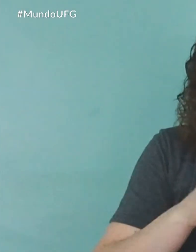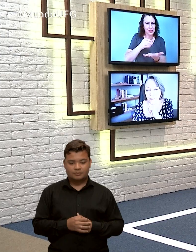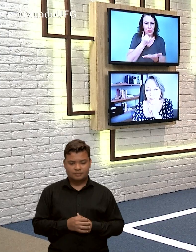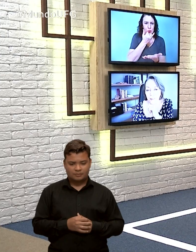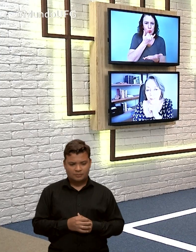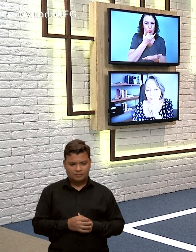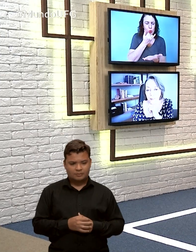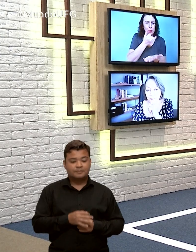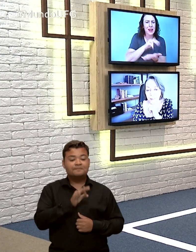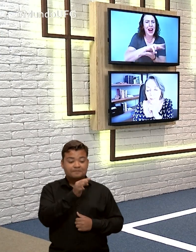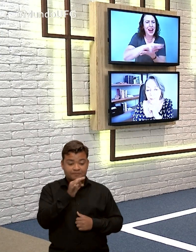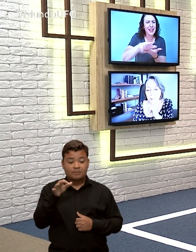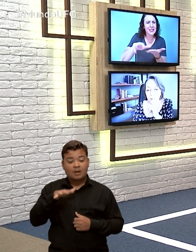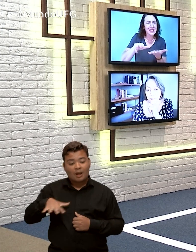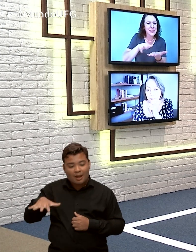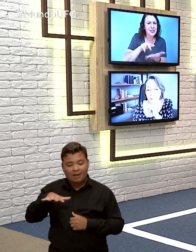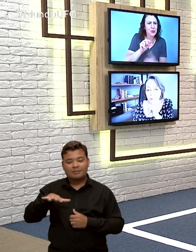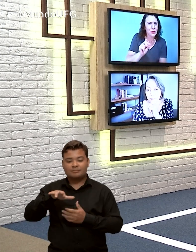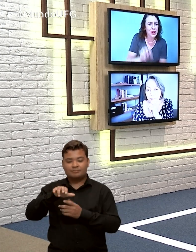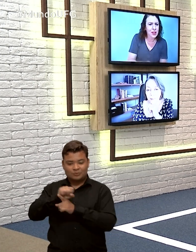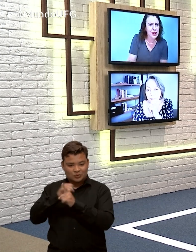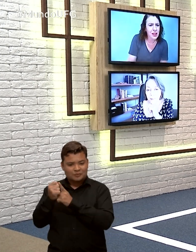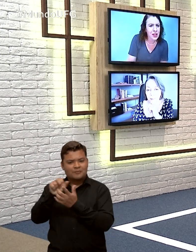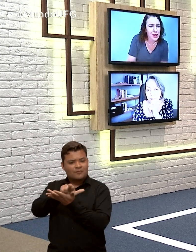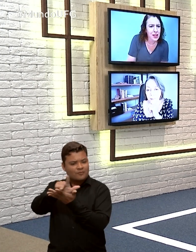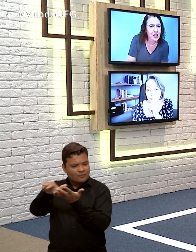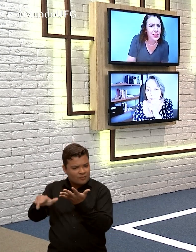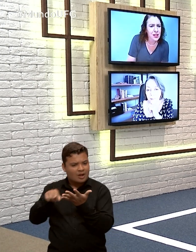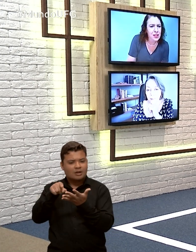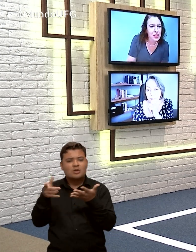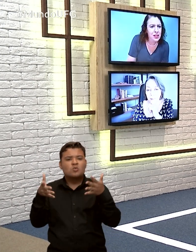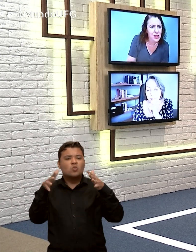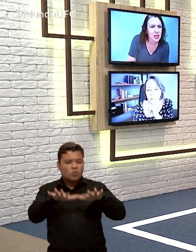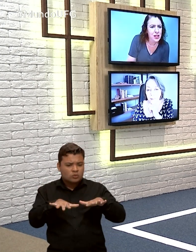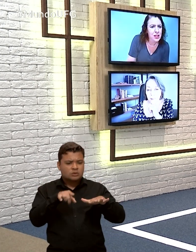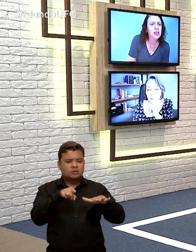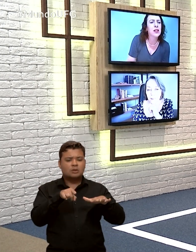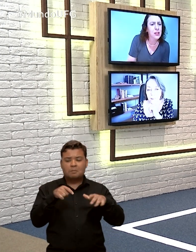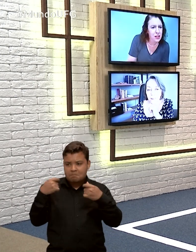Em outras áreas, Ana? Exato.